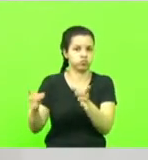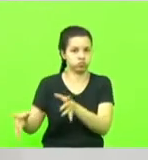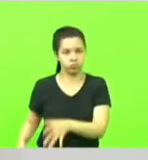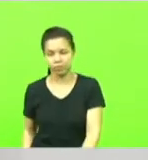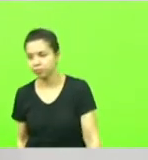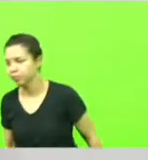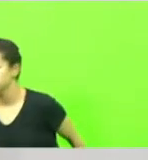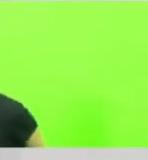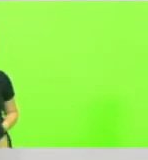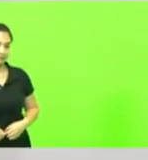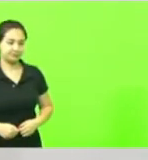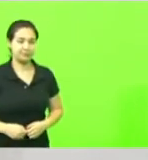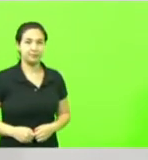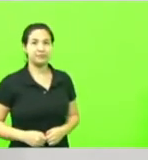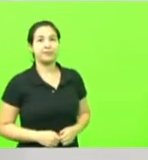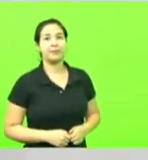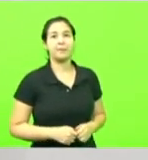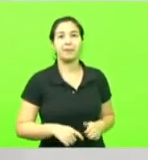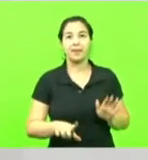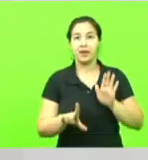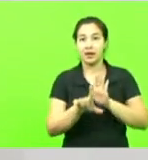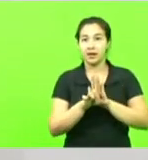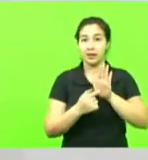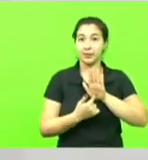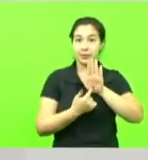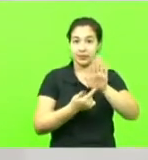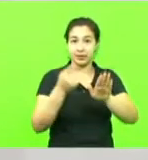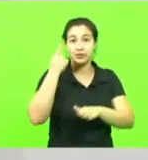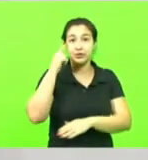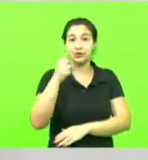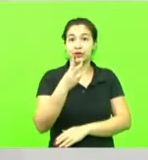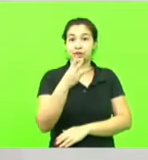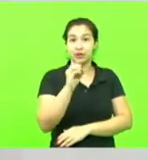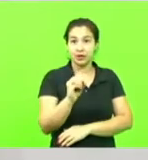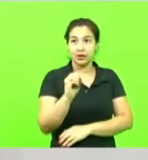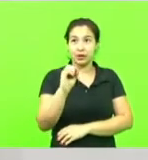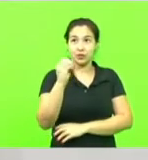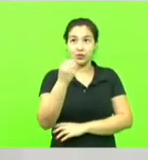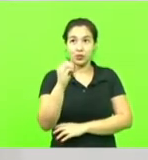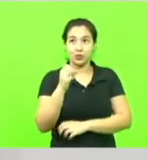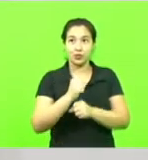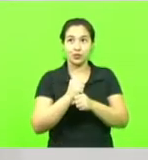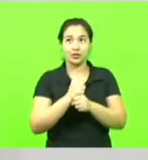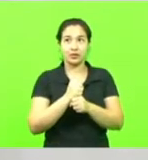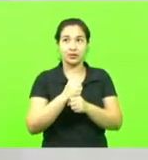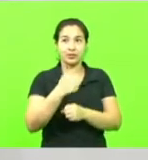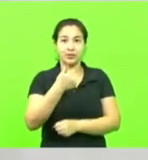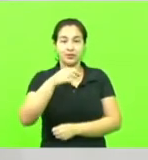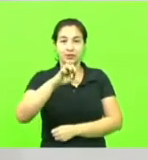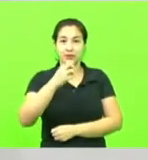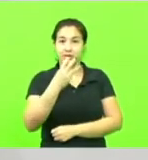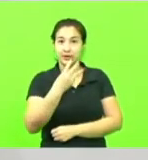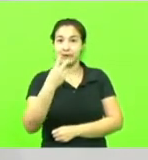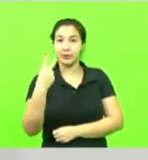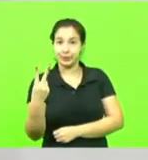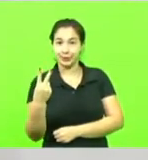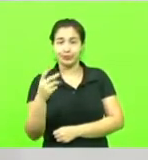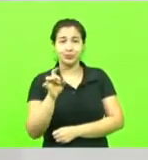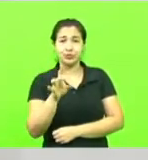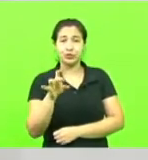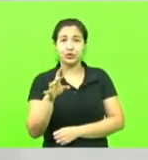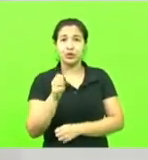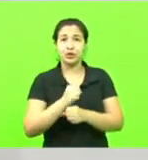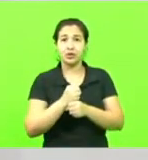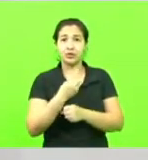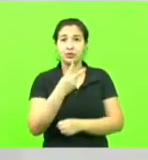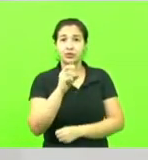foi publicada no Diário Oficial no dia 30 de outubro de 1932. Mas foi somente em 2013